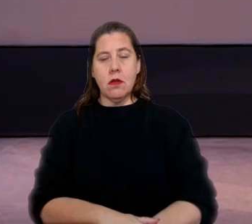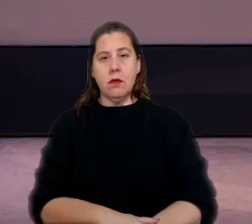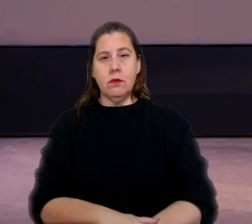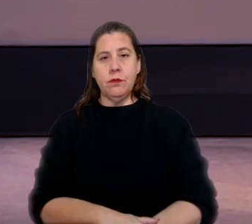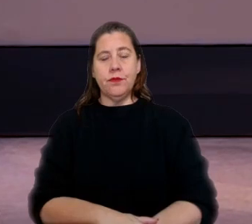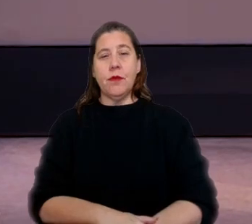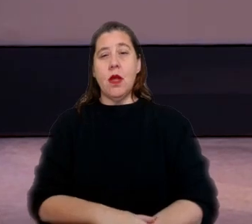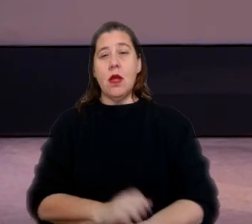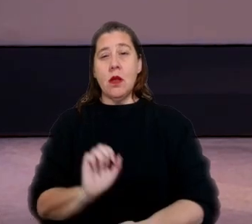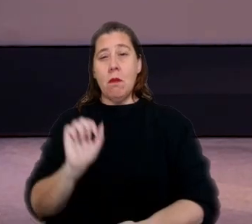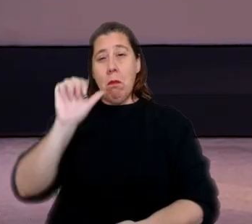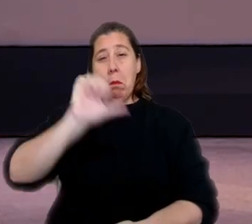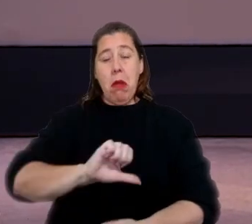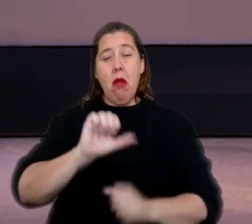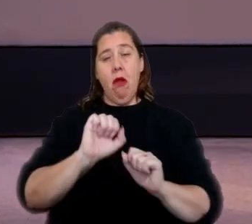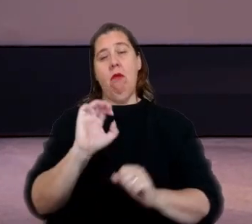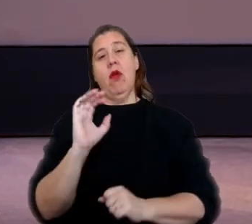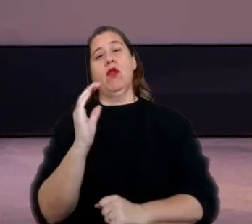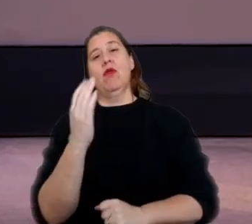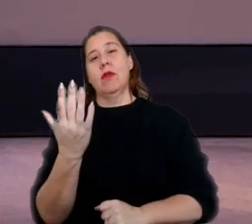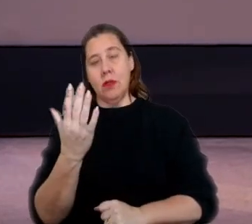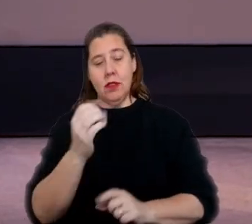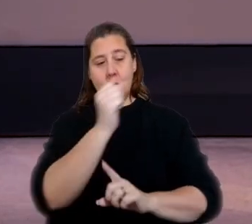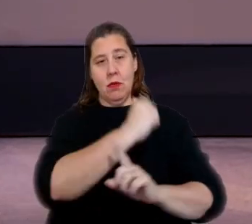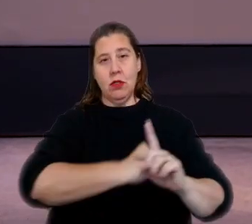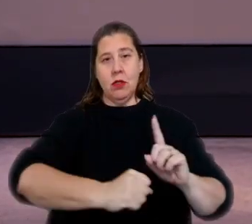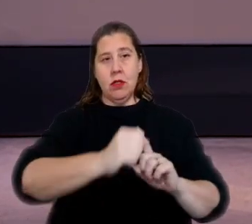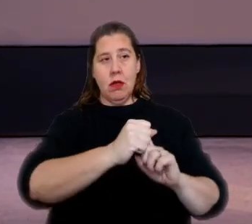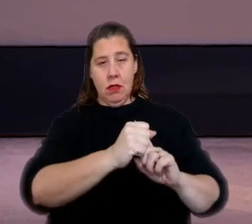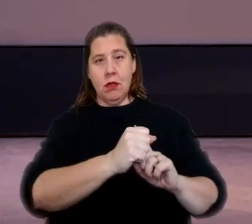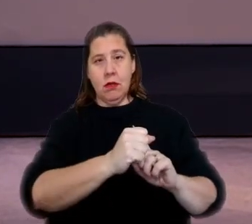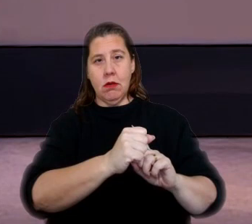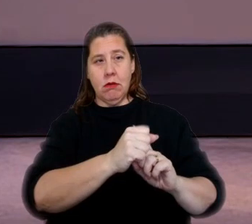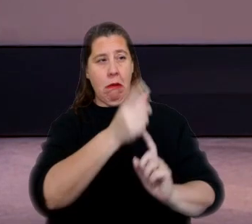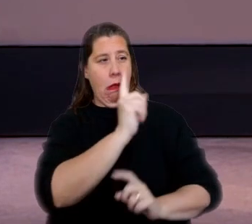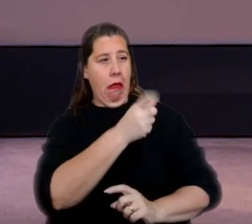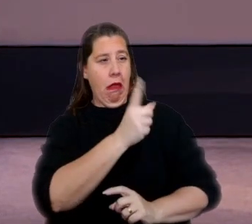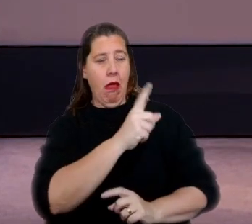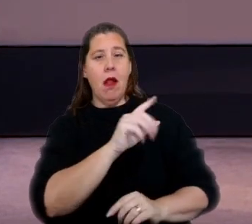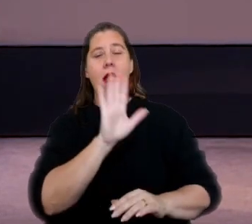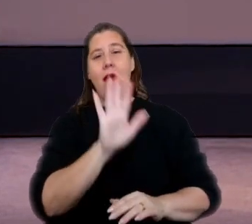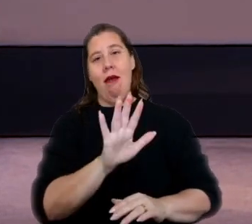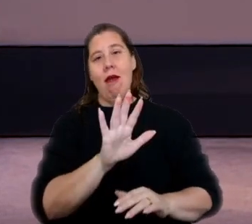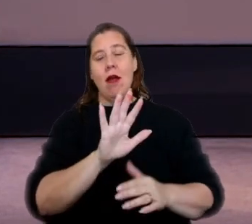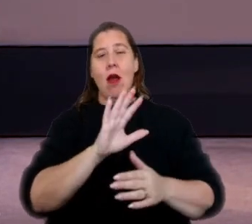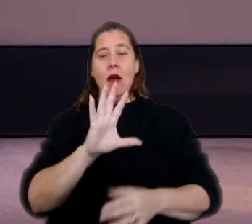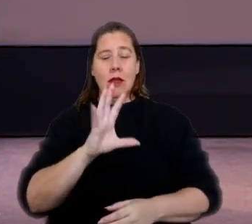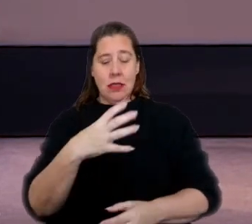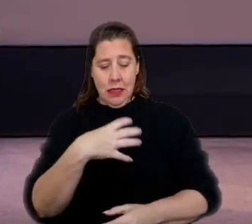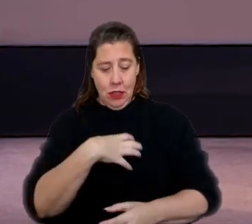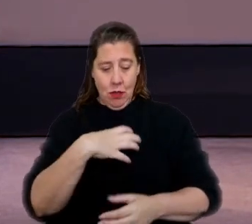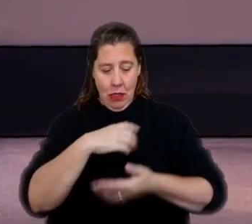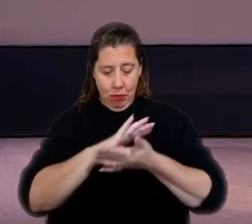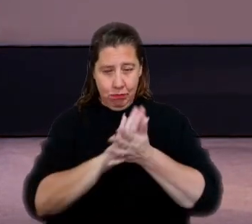trágicas da sociedade patriarcal é forçar os meninos a matarem a ternura entre